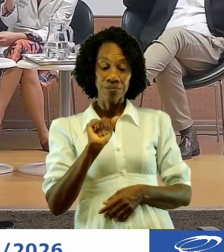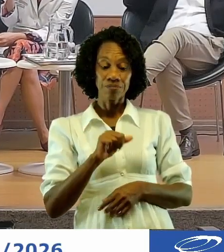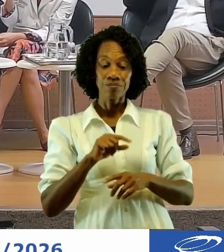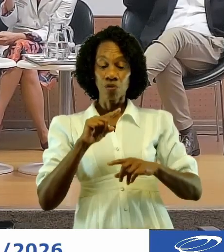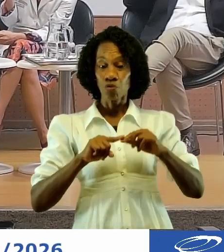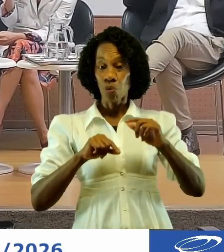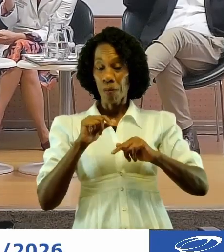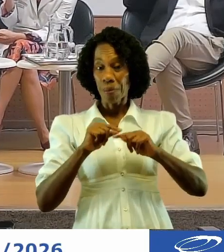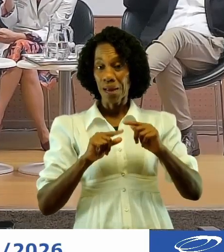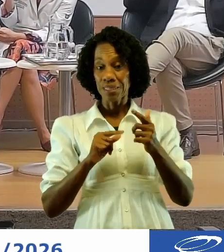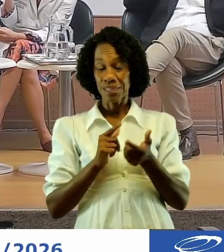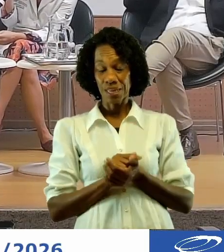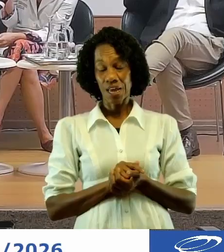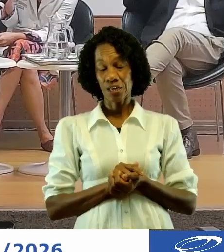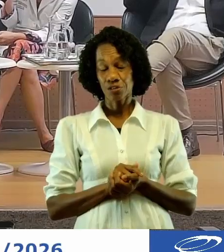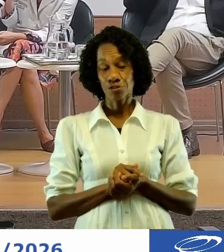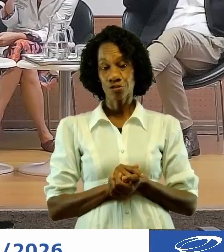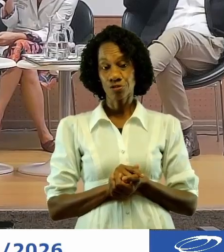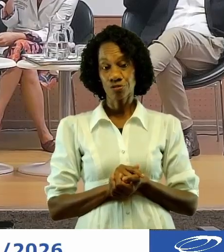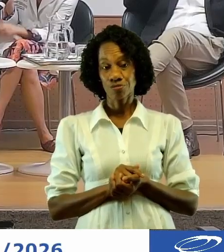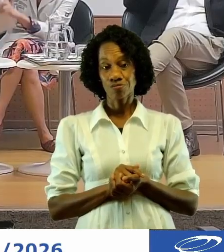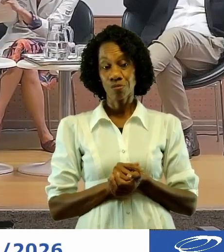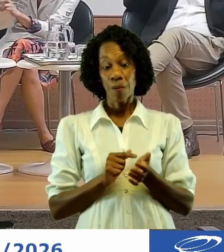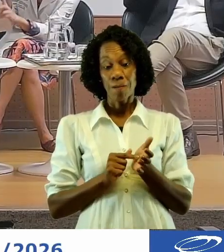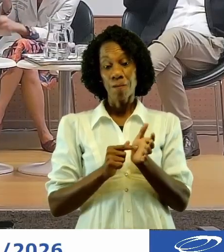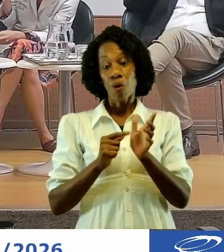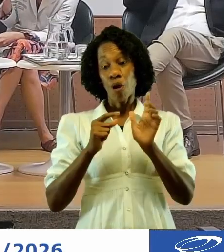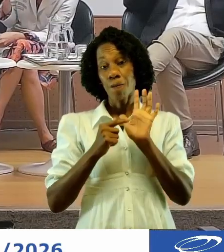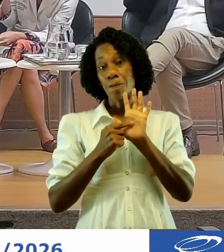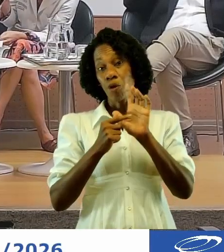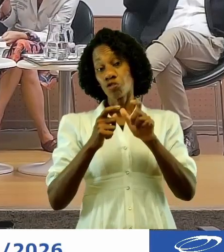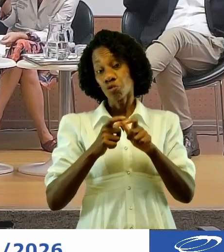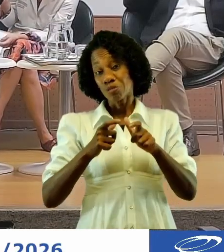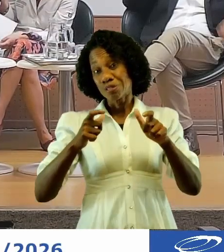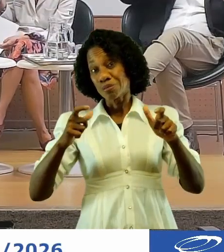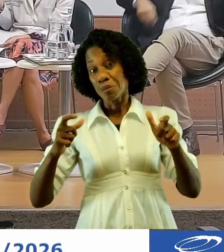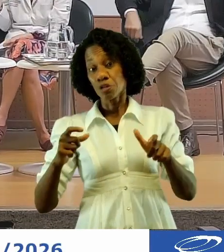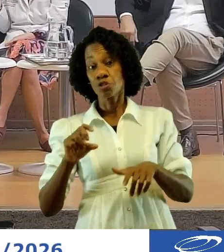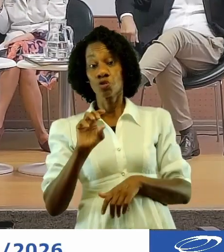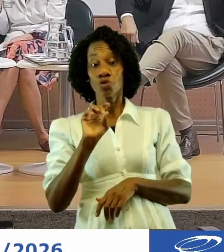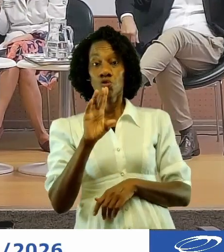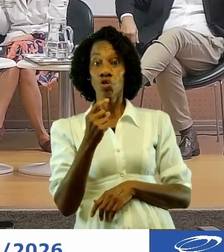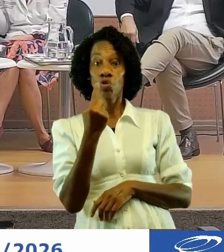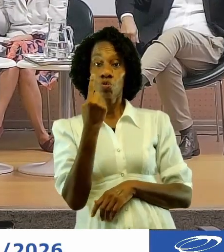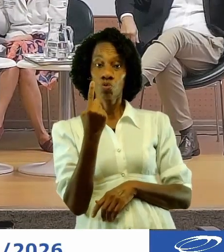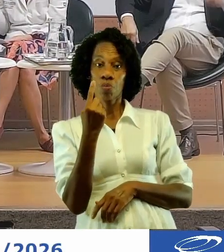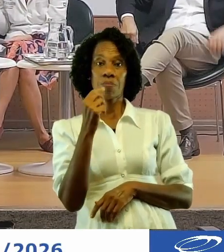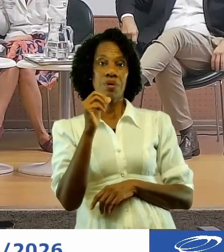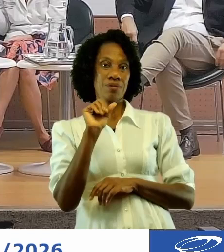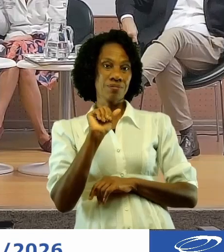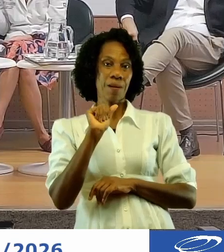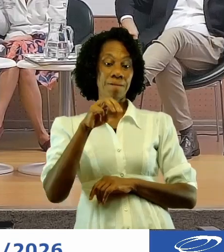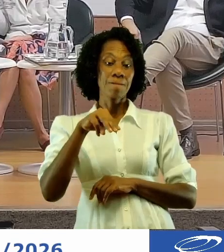crescimento somente a estafilococcus coagulase negativo em uma amostra. But the culture of